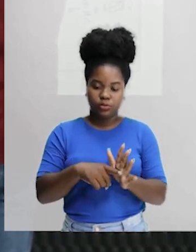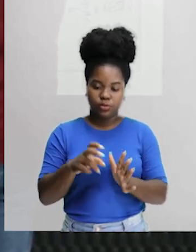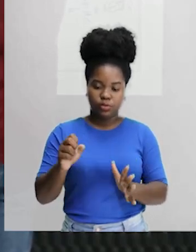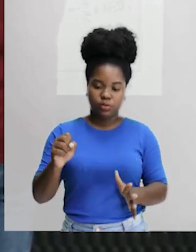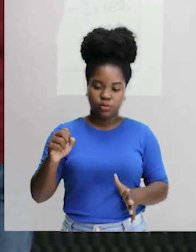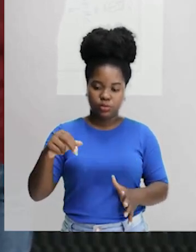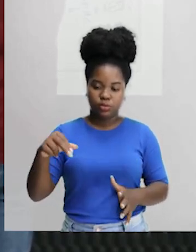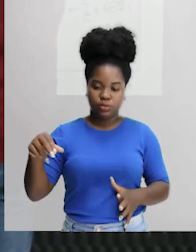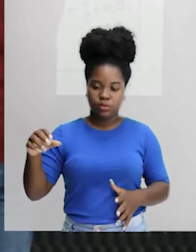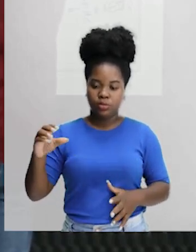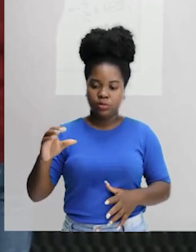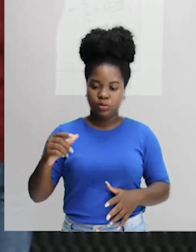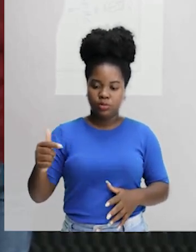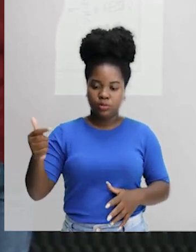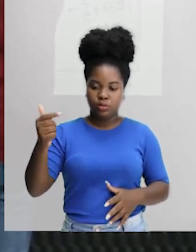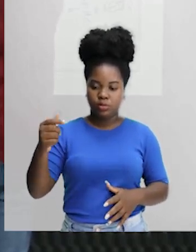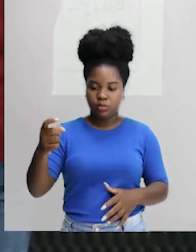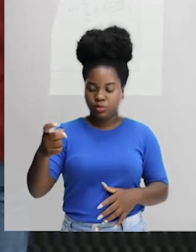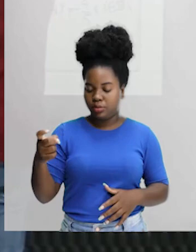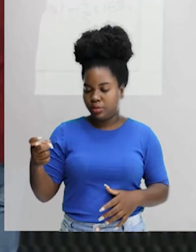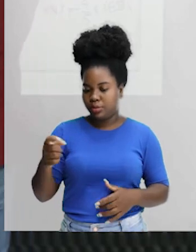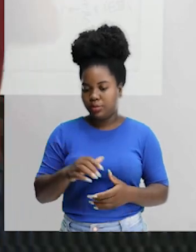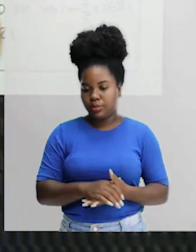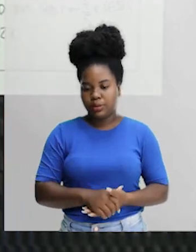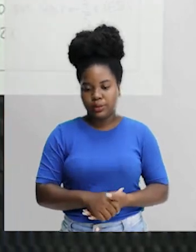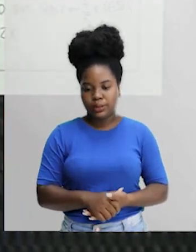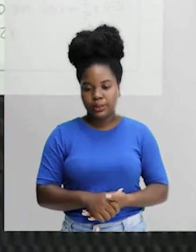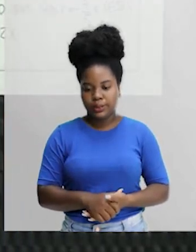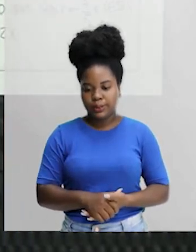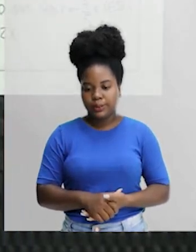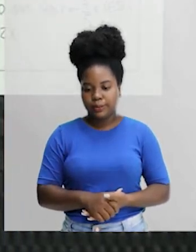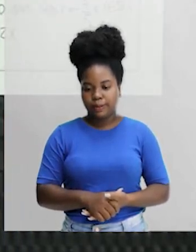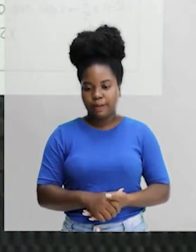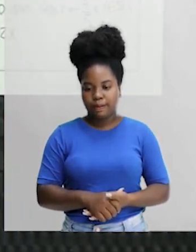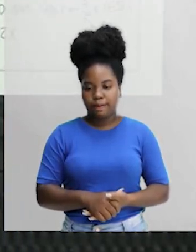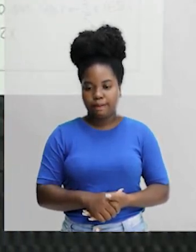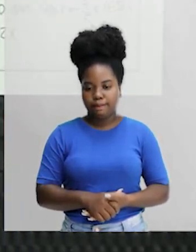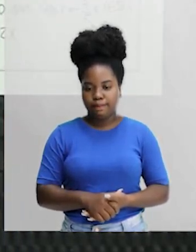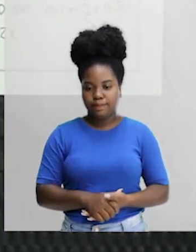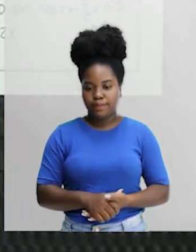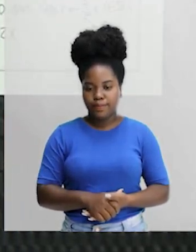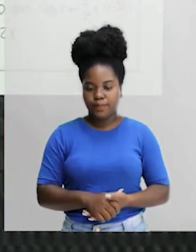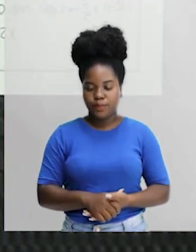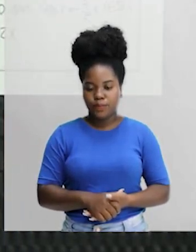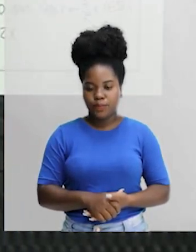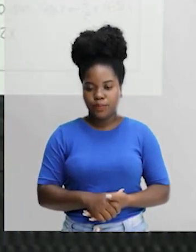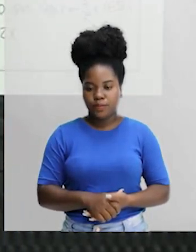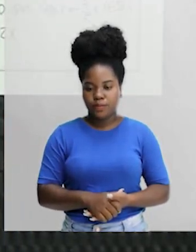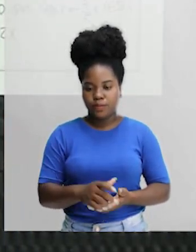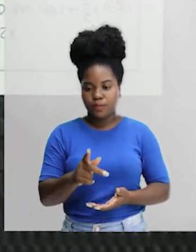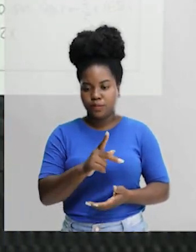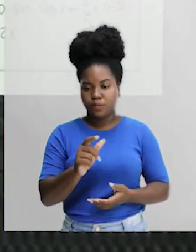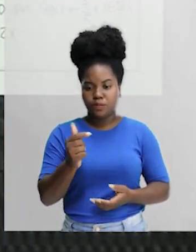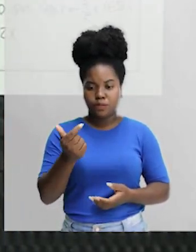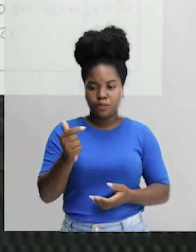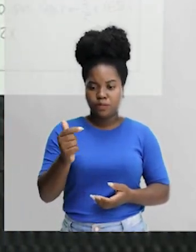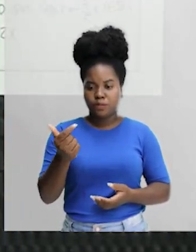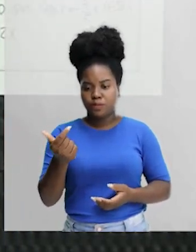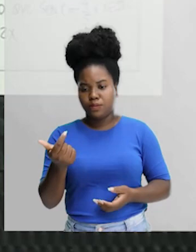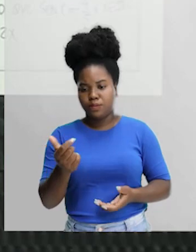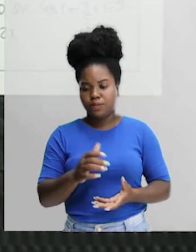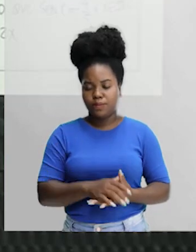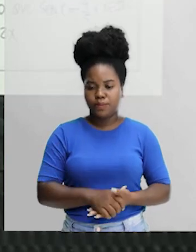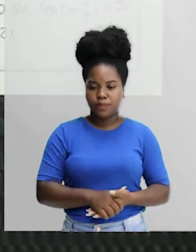seno ao quadrado de x. Certo? Aqui a fórmula. Ah, professor, eu só tenho